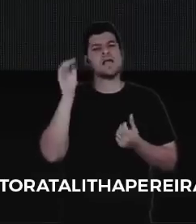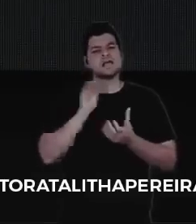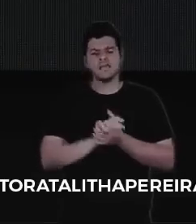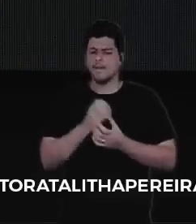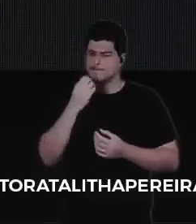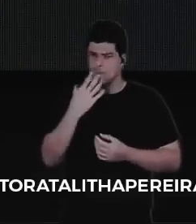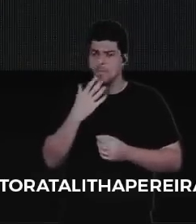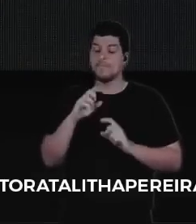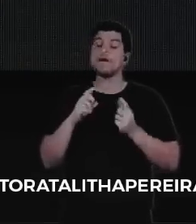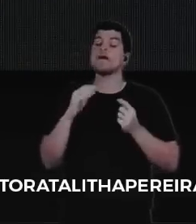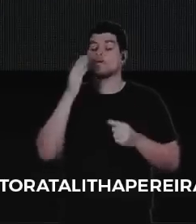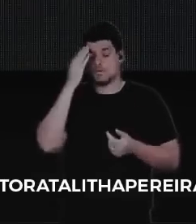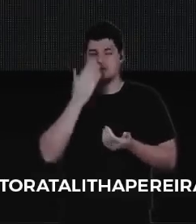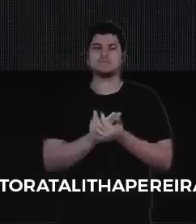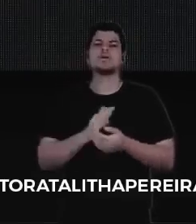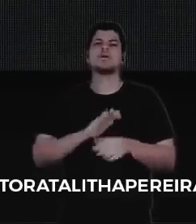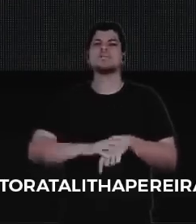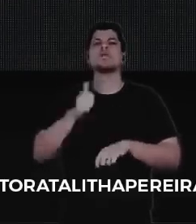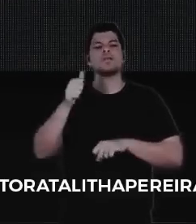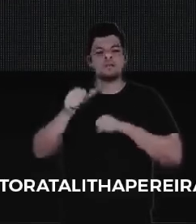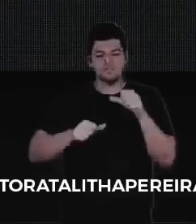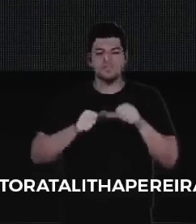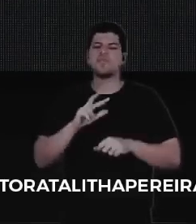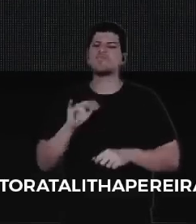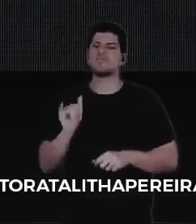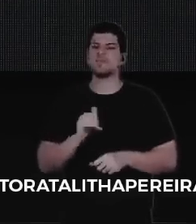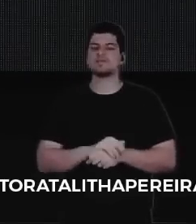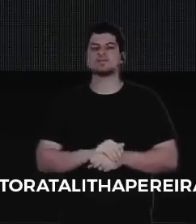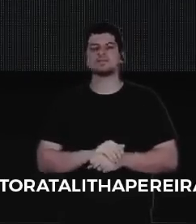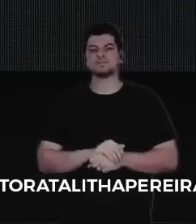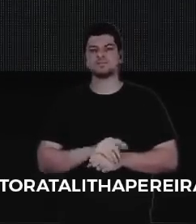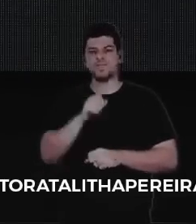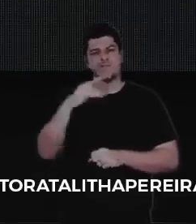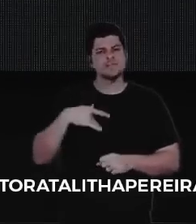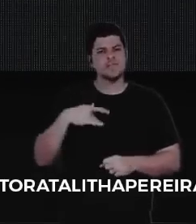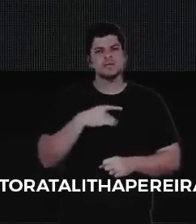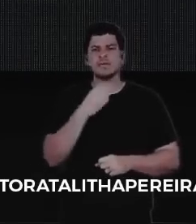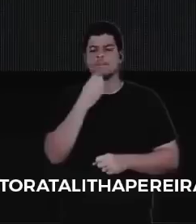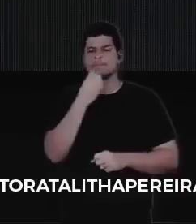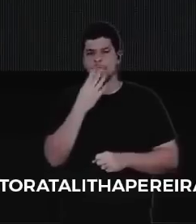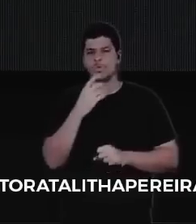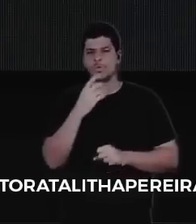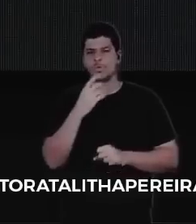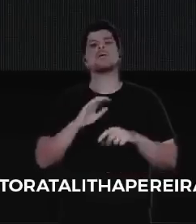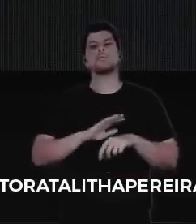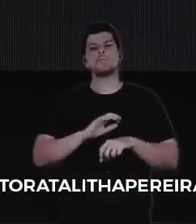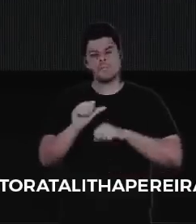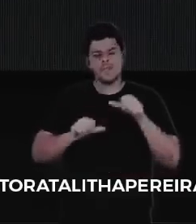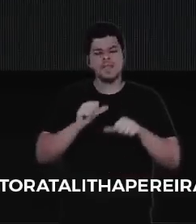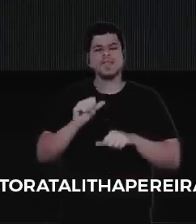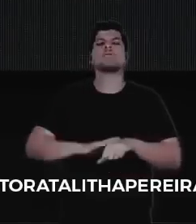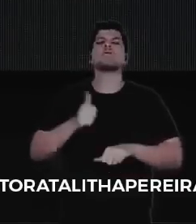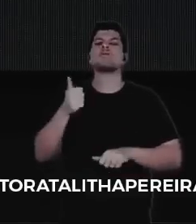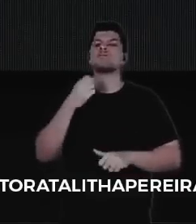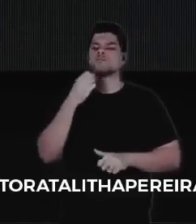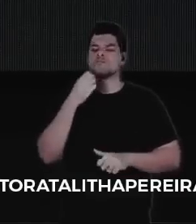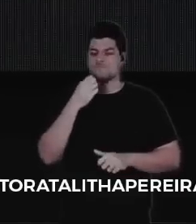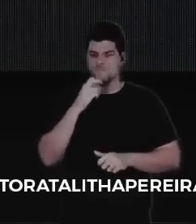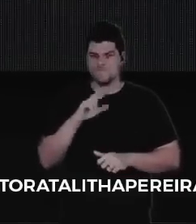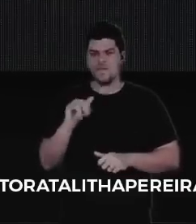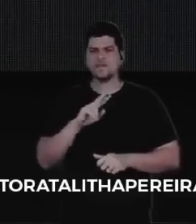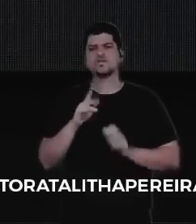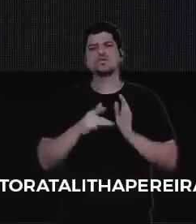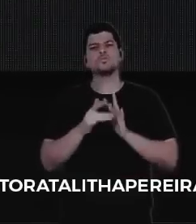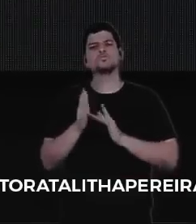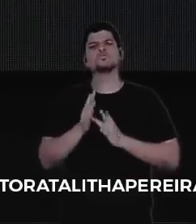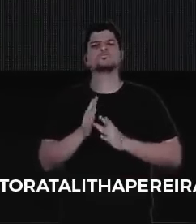bom, vai melhorar. É isso aí. Sua saúde tá boa, vai melhorar em nome do